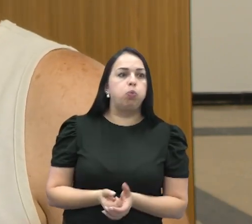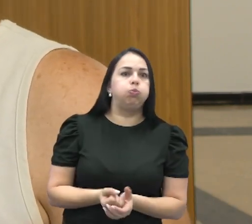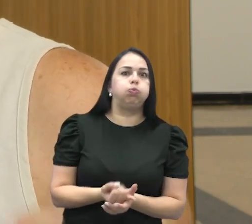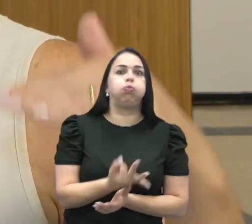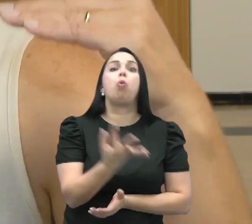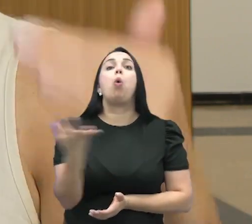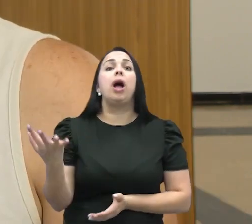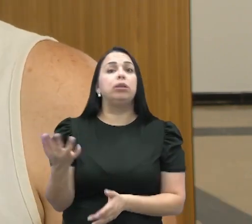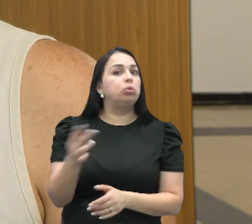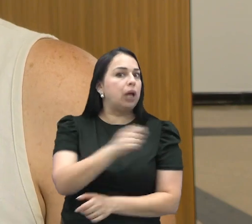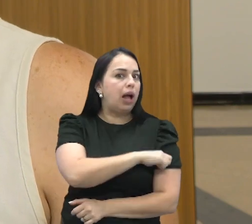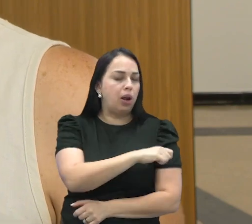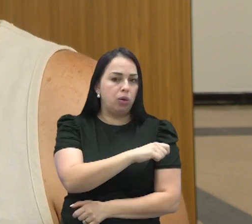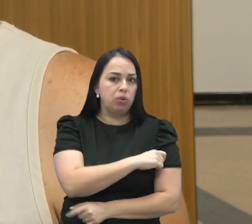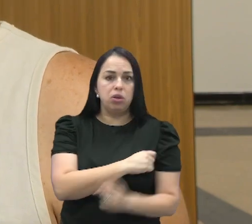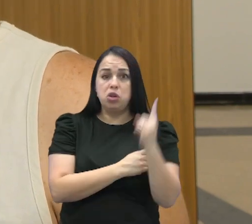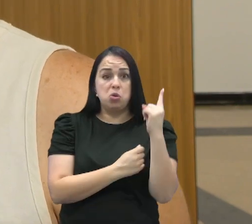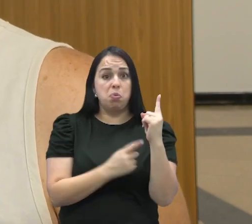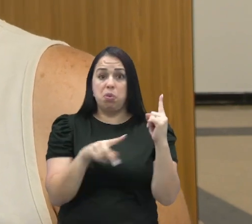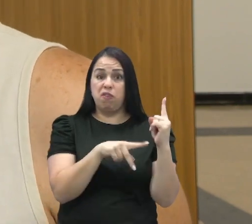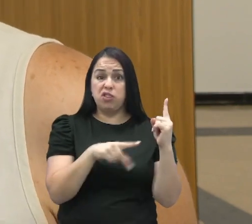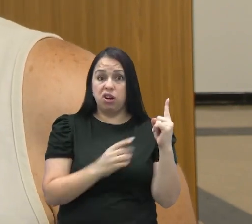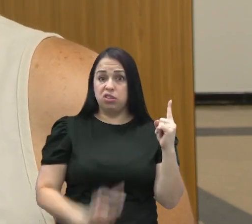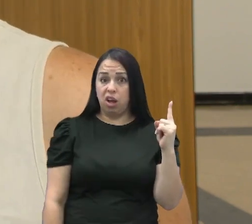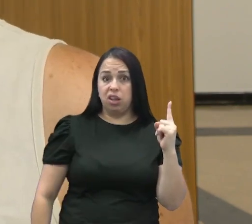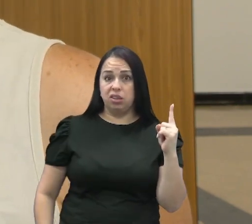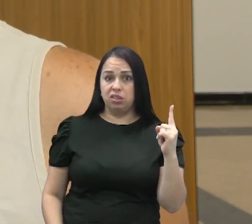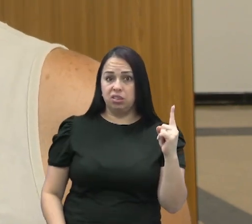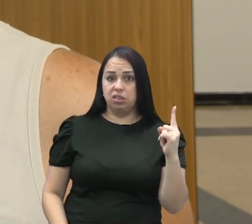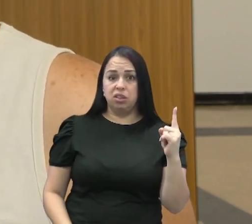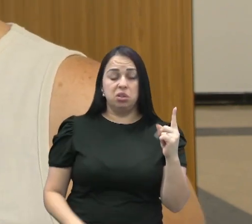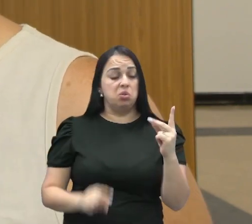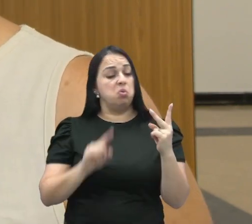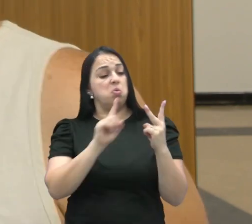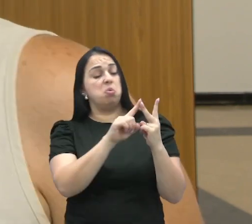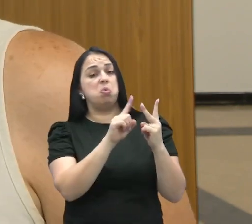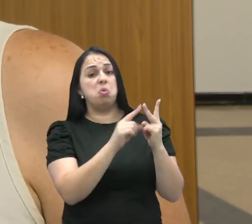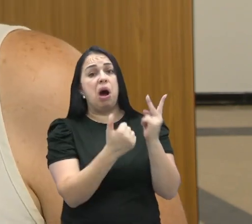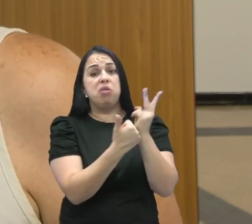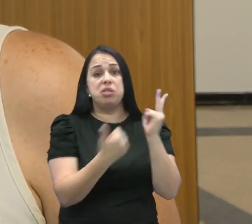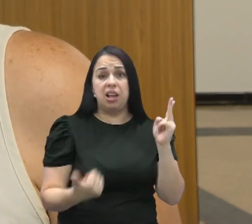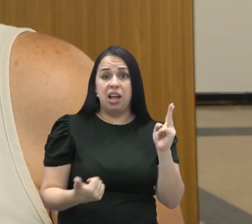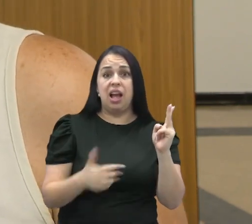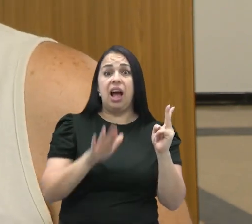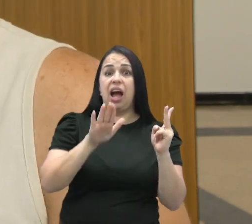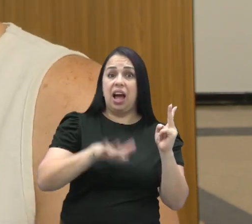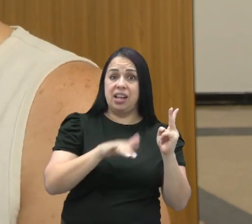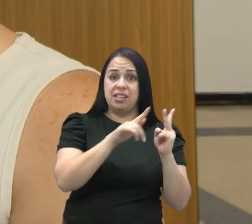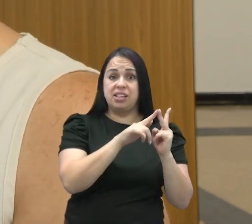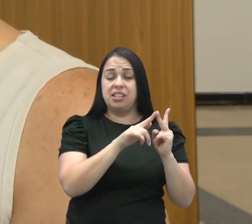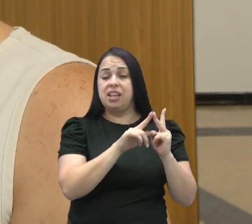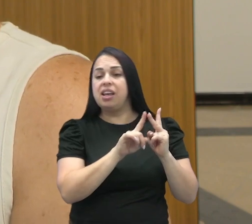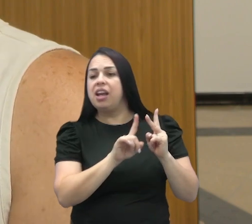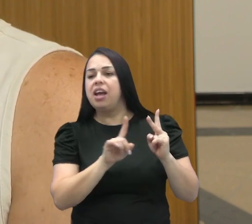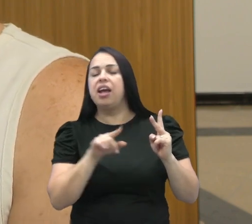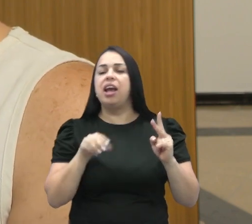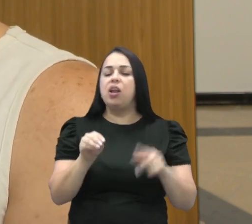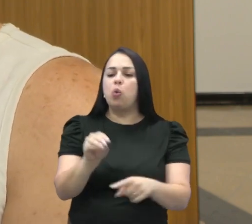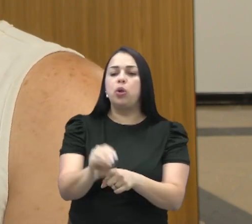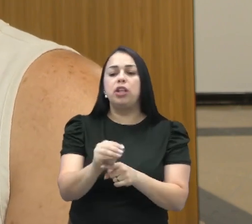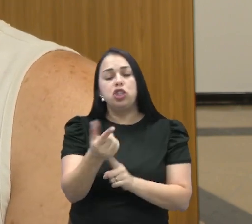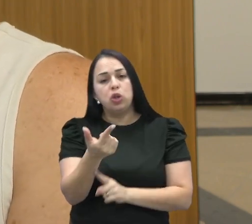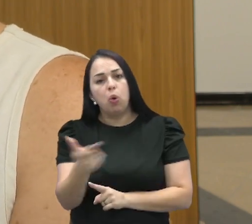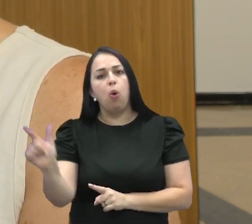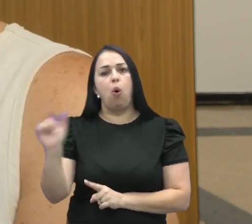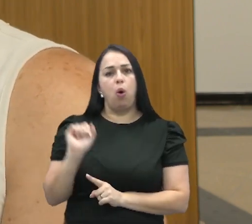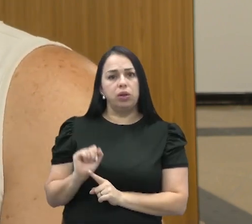um número enorme de alunos em sala de aula, com um professor, às vezes um cuidador, mas esse cuidador às vezes muitas vezes